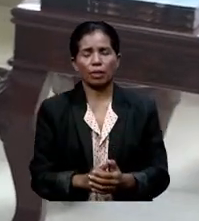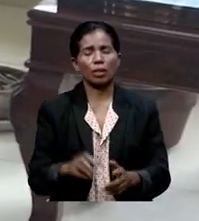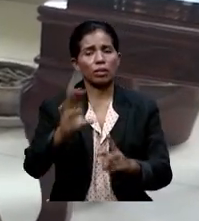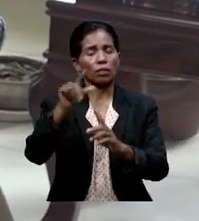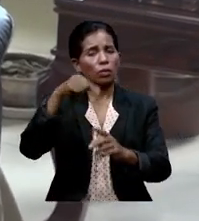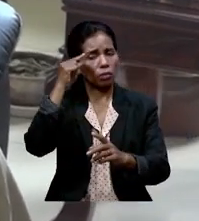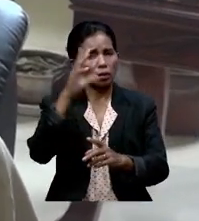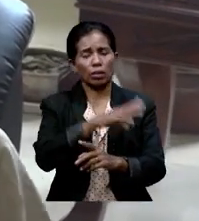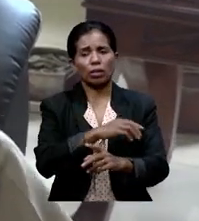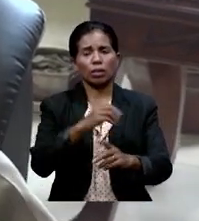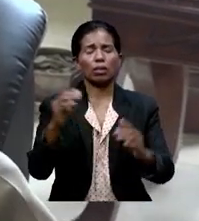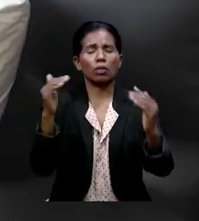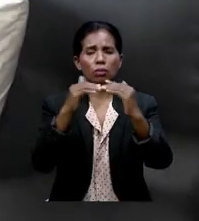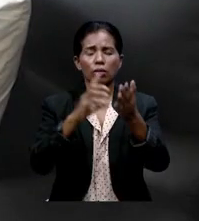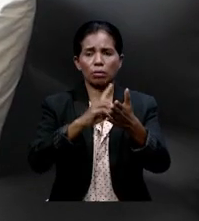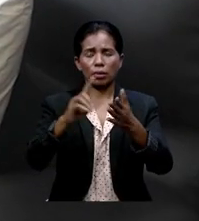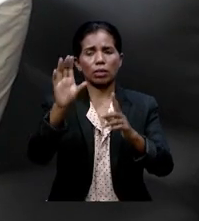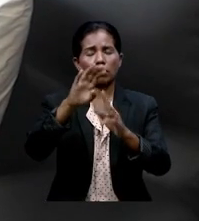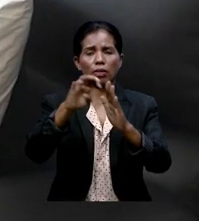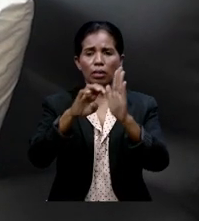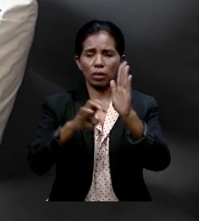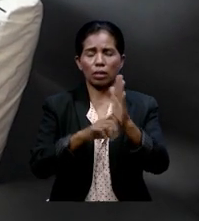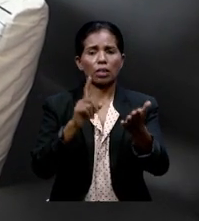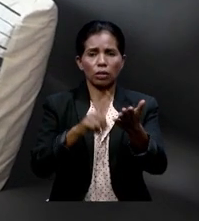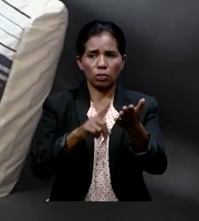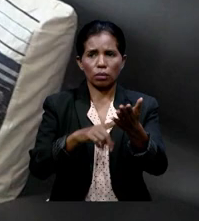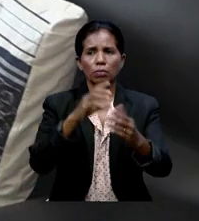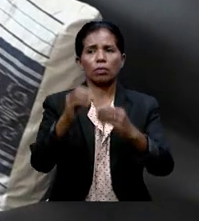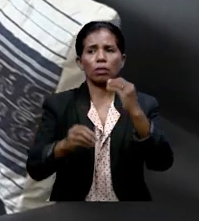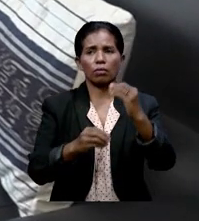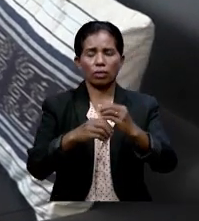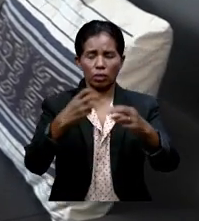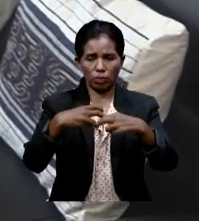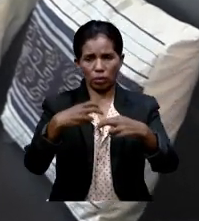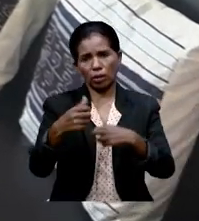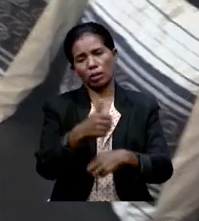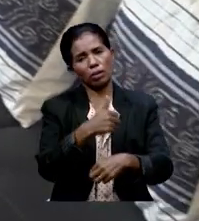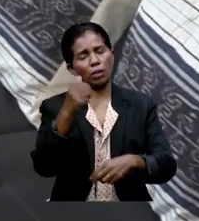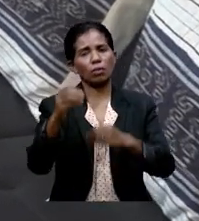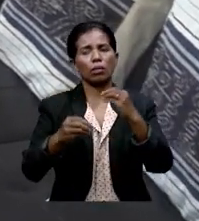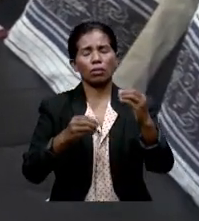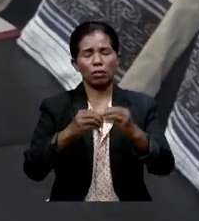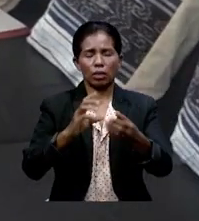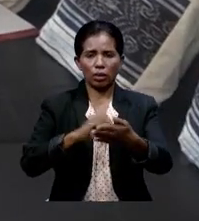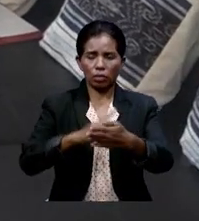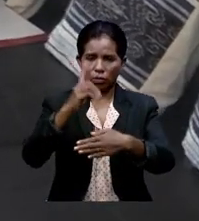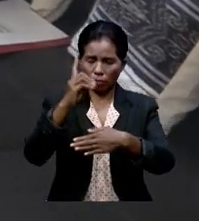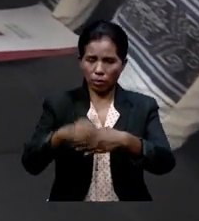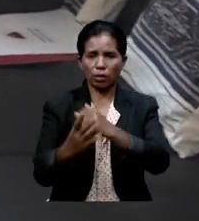e em encontro semanal o Sefi Estado ne discutimos com a ba dificuldade selo com a ba desenvolvimento e a